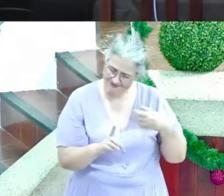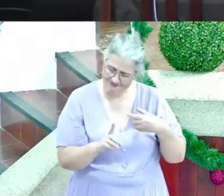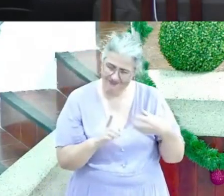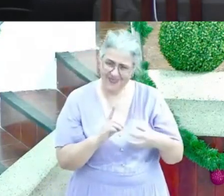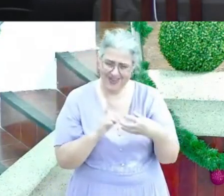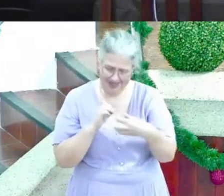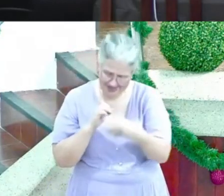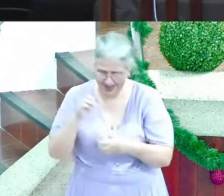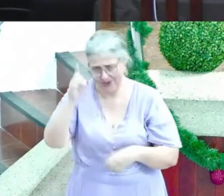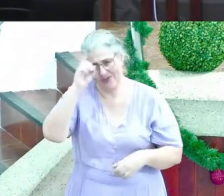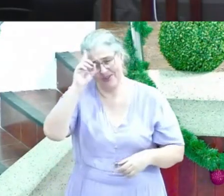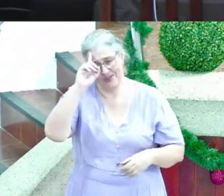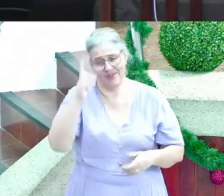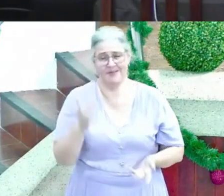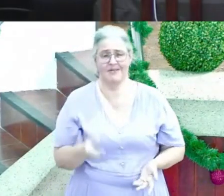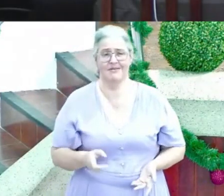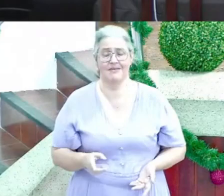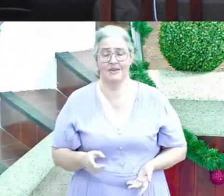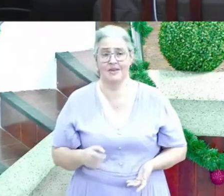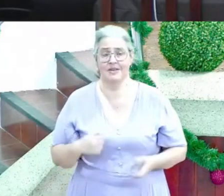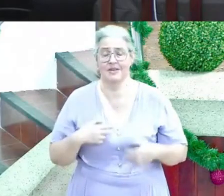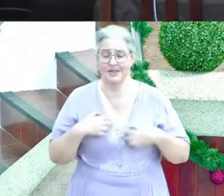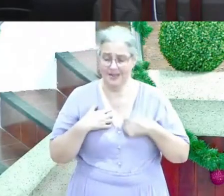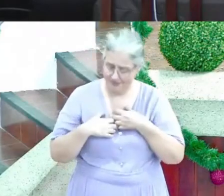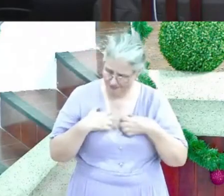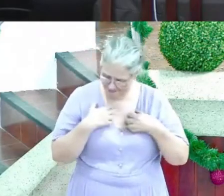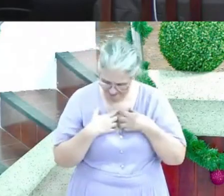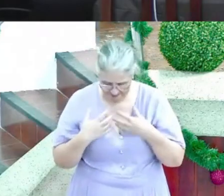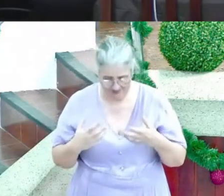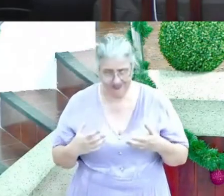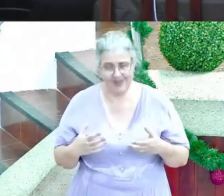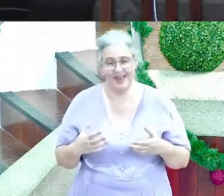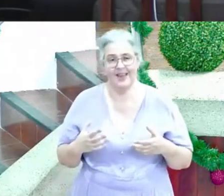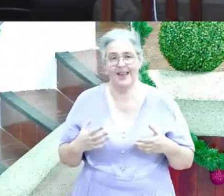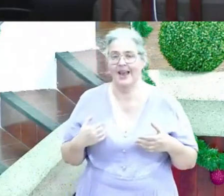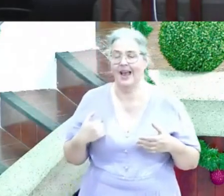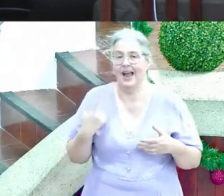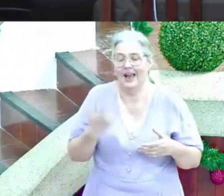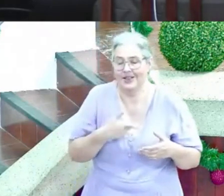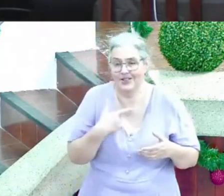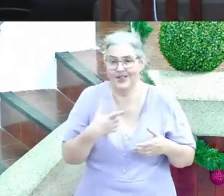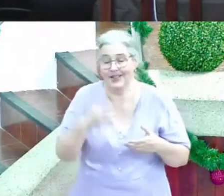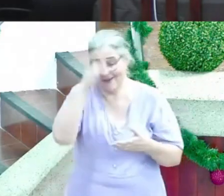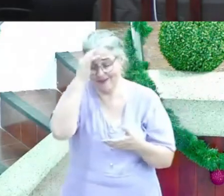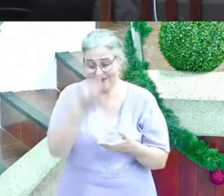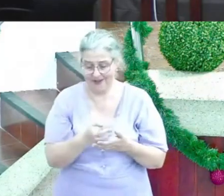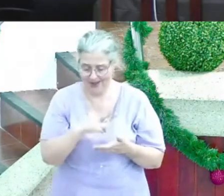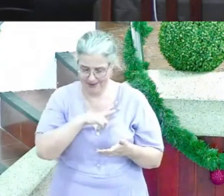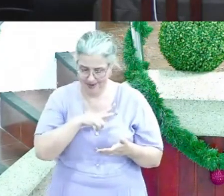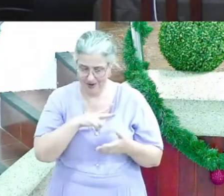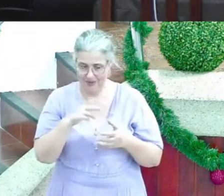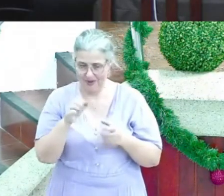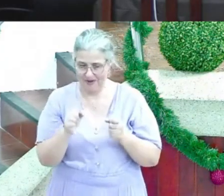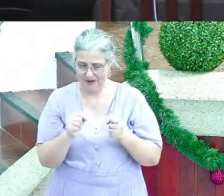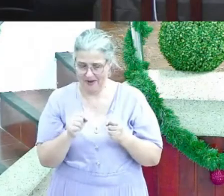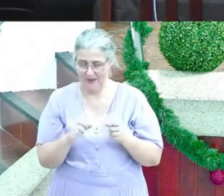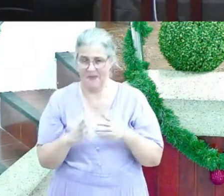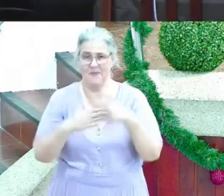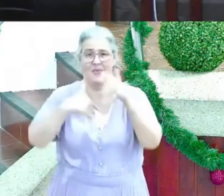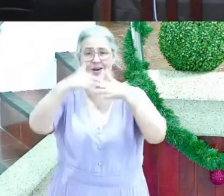lutas e dificuldades, a colocar a fé em nossas mãos, em nosso